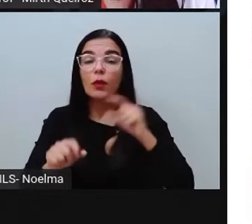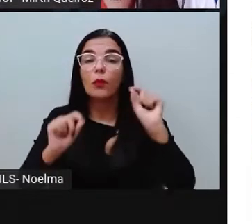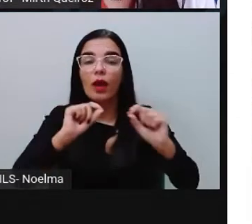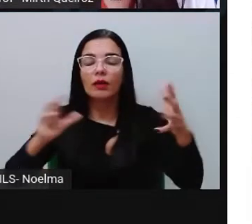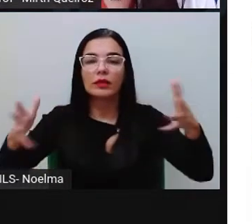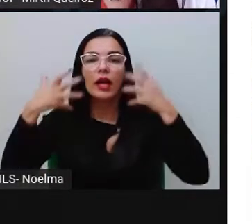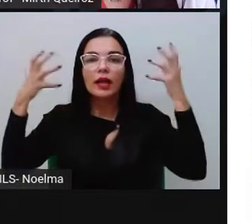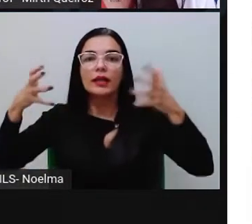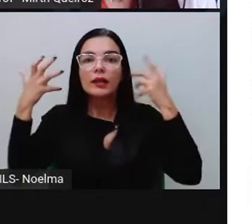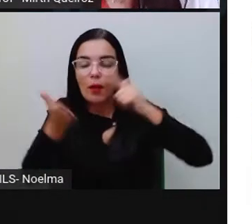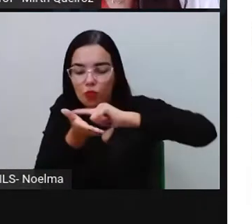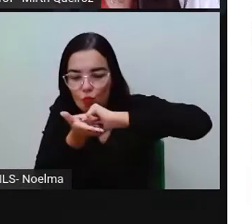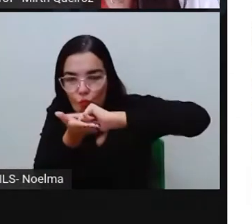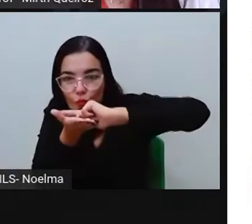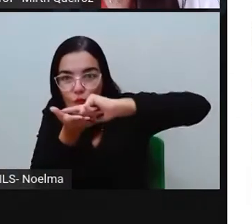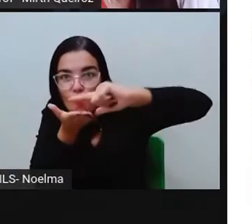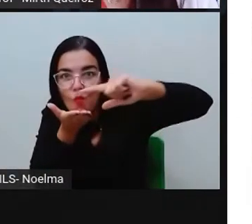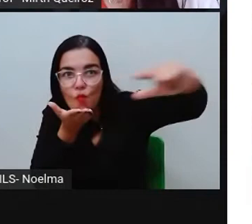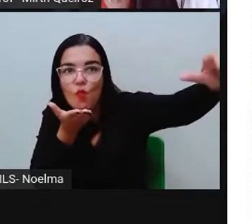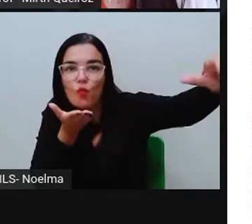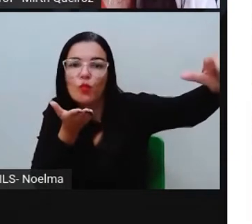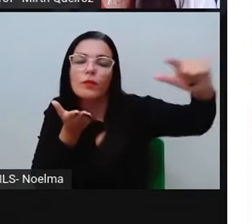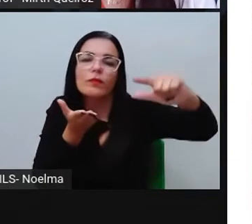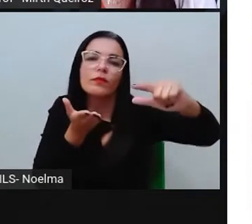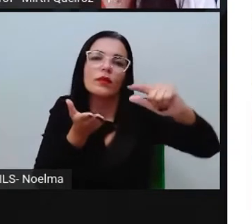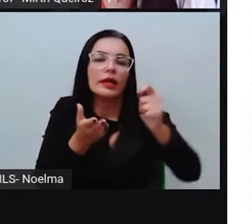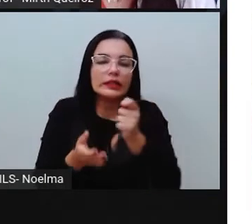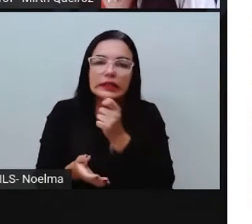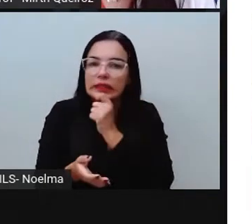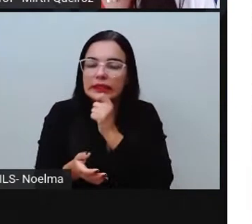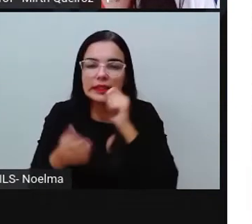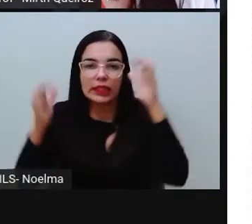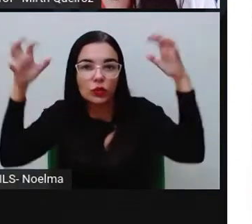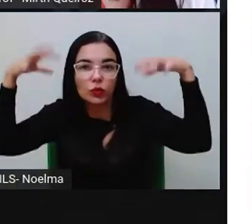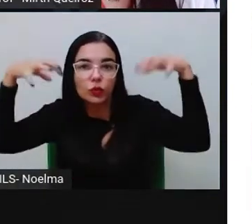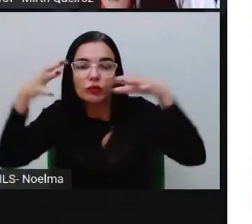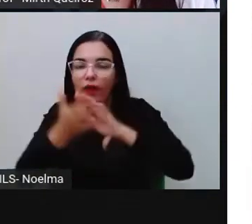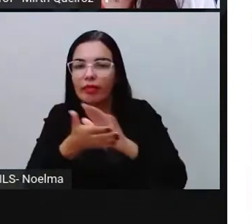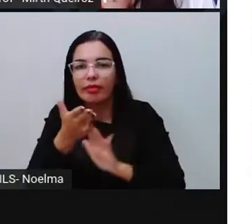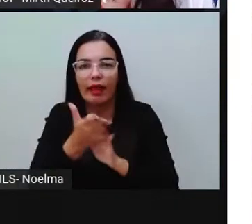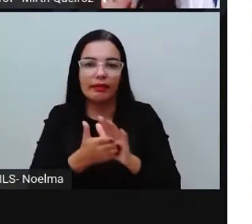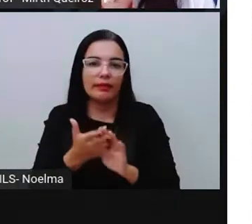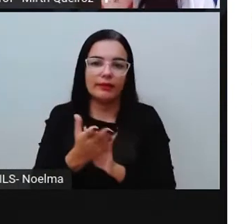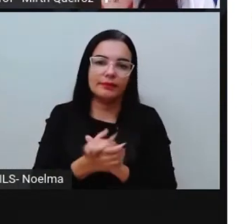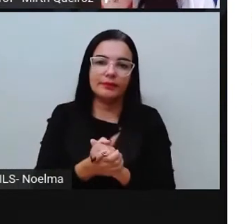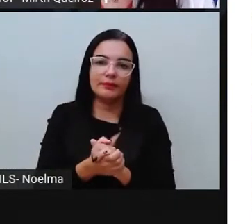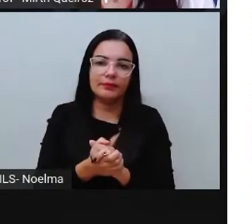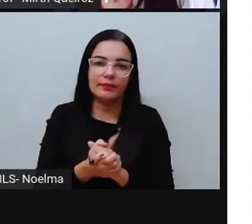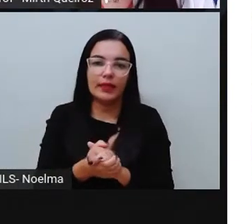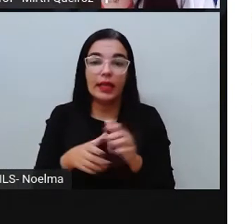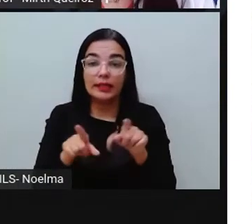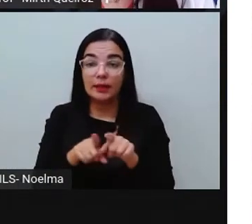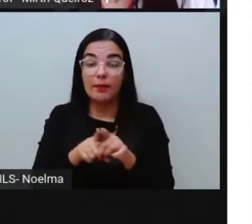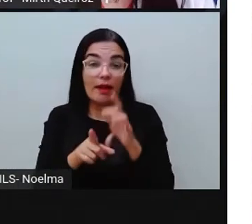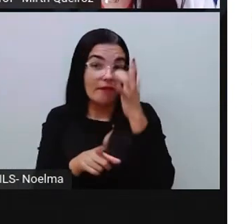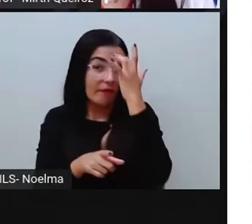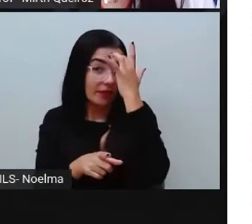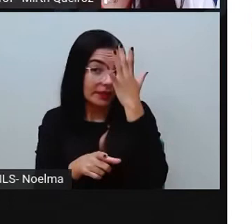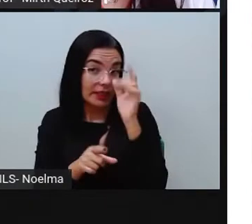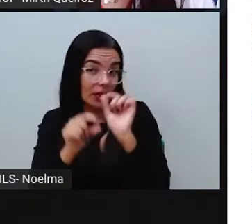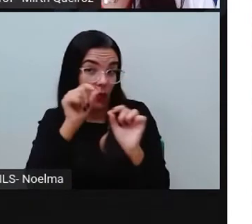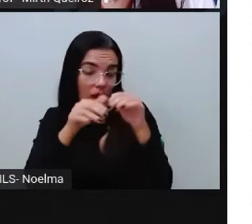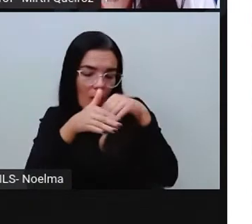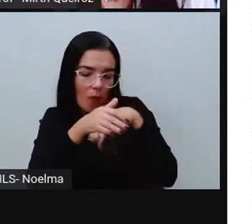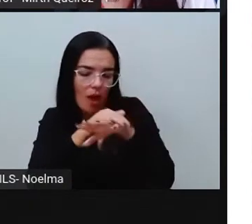né? E semiáridos, ou seja, a climas secos. E para facilitar o armazenamento